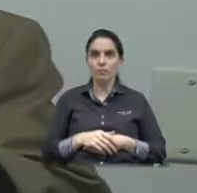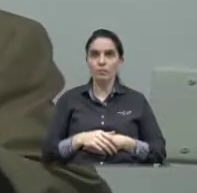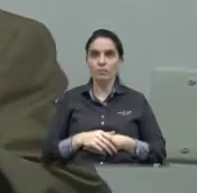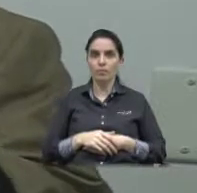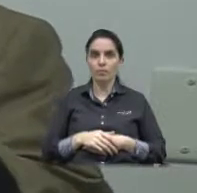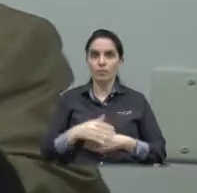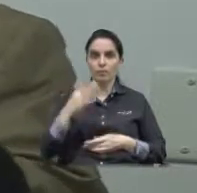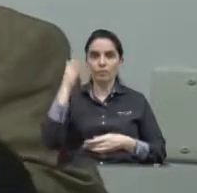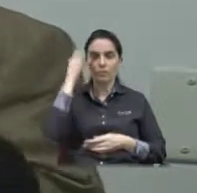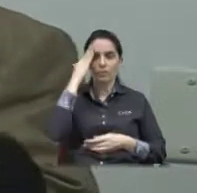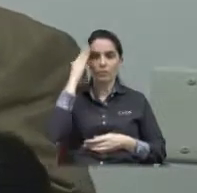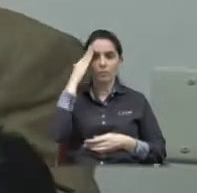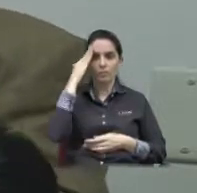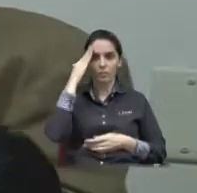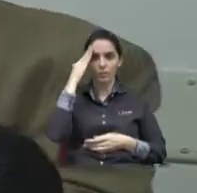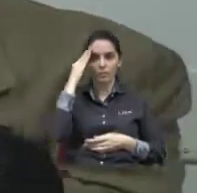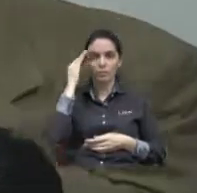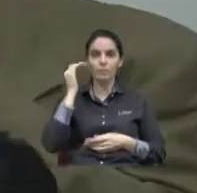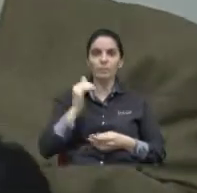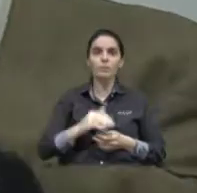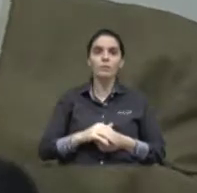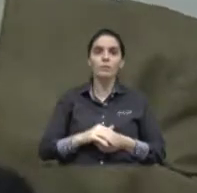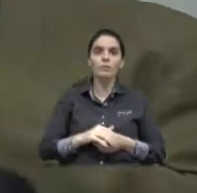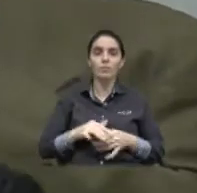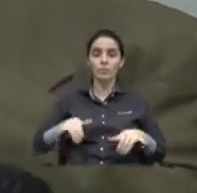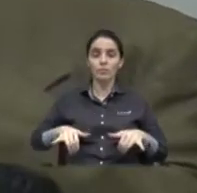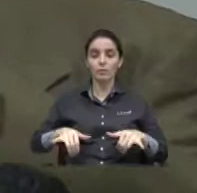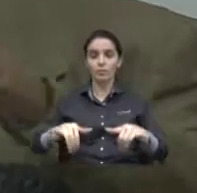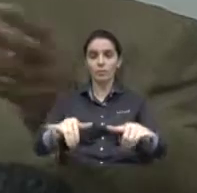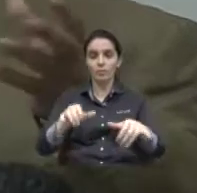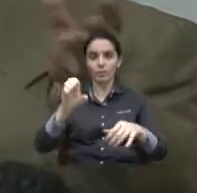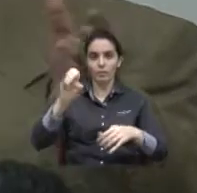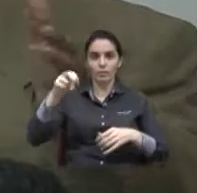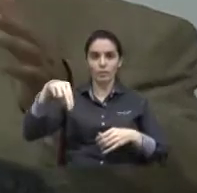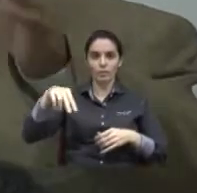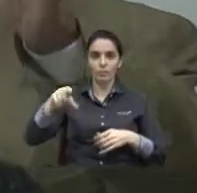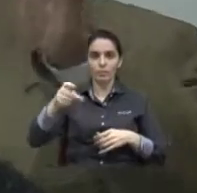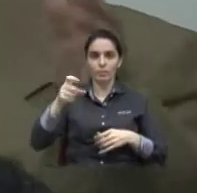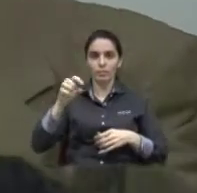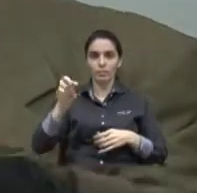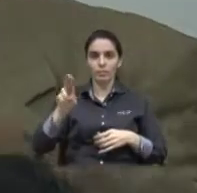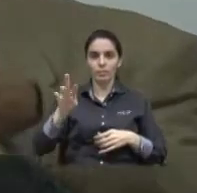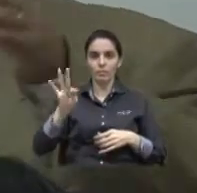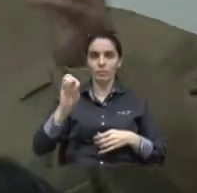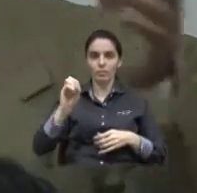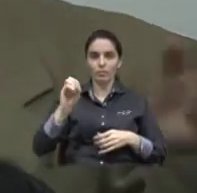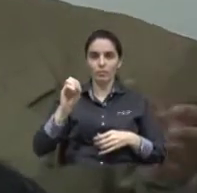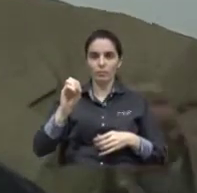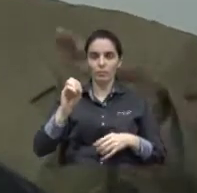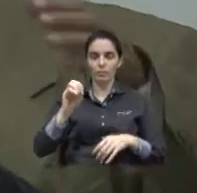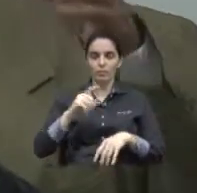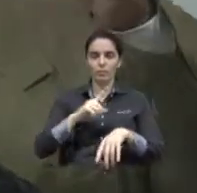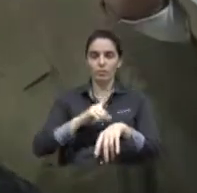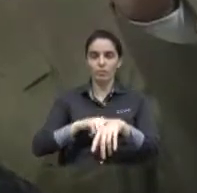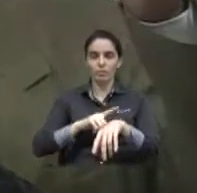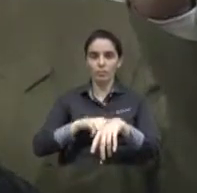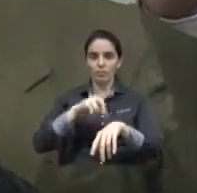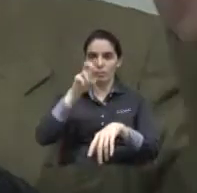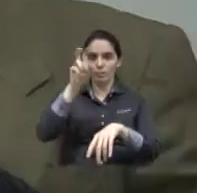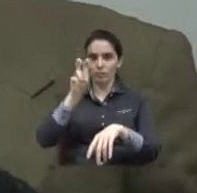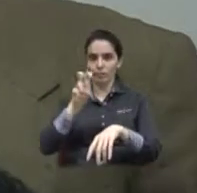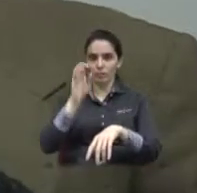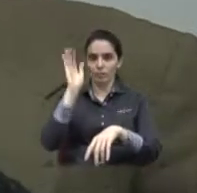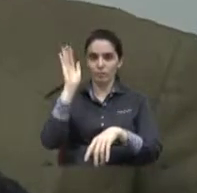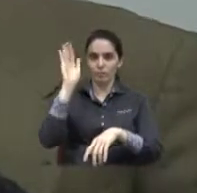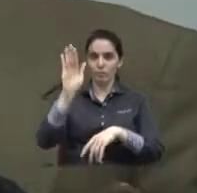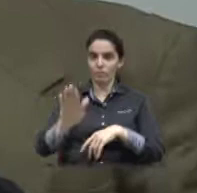informações sobre a questão do enxuto. Ali, chega ali 5 horas da tarde, na hora do almoço, de